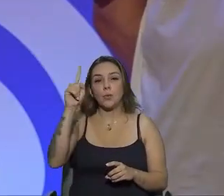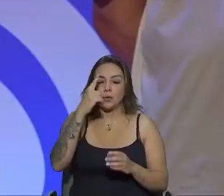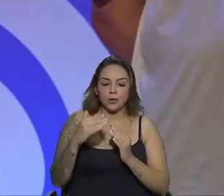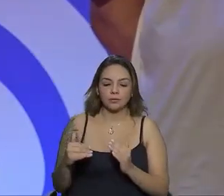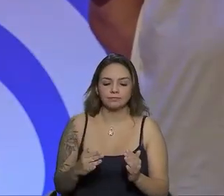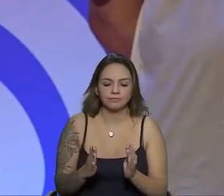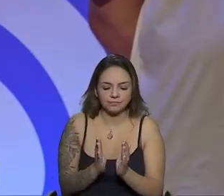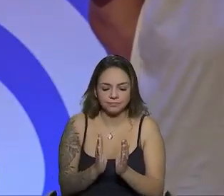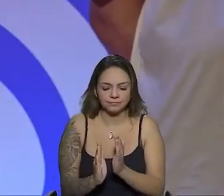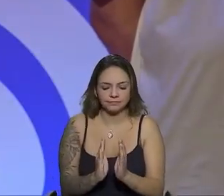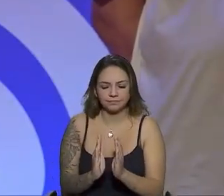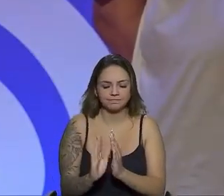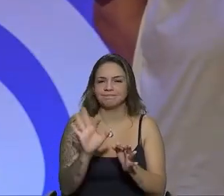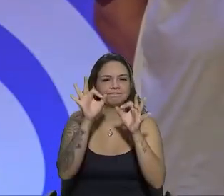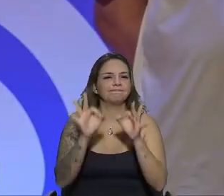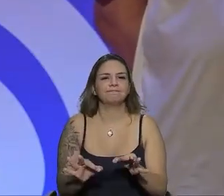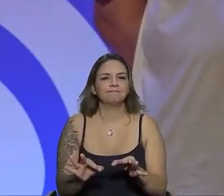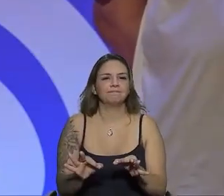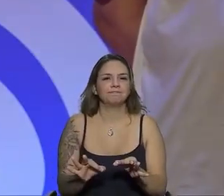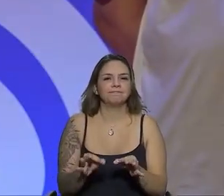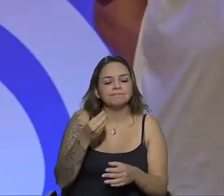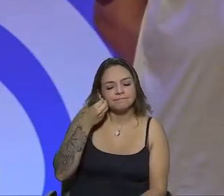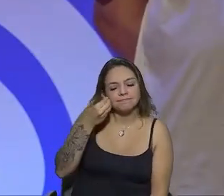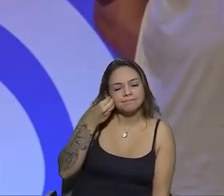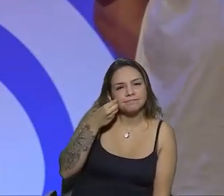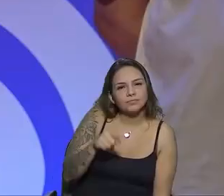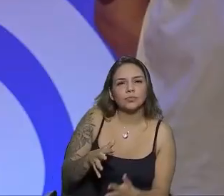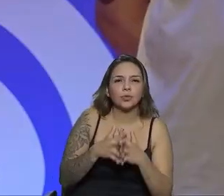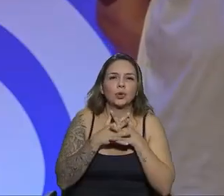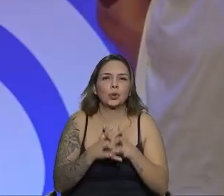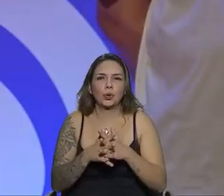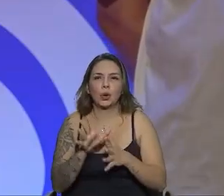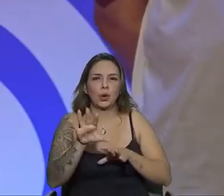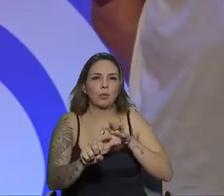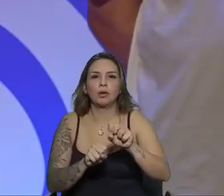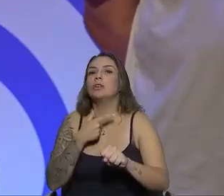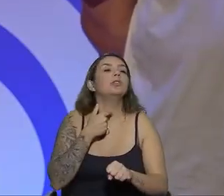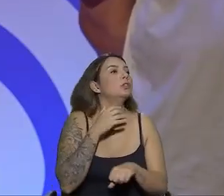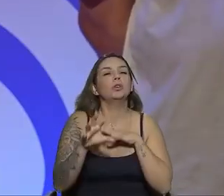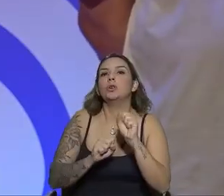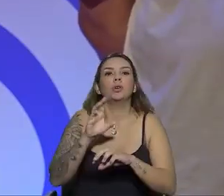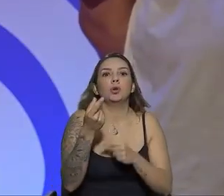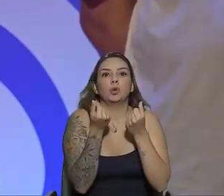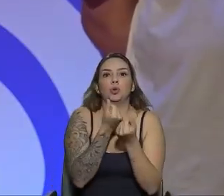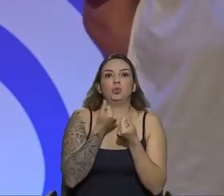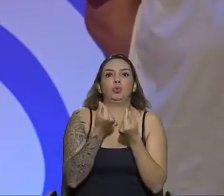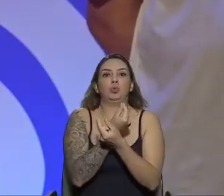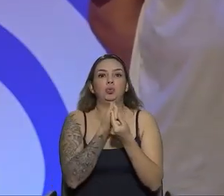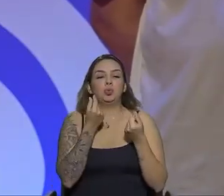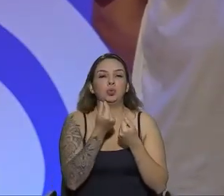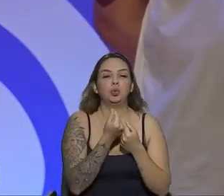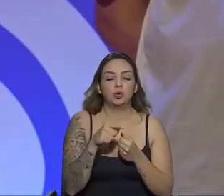um caminho estreito e incerto, onde a experimentação se confundia com a busca incessante por lucros.